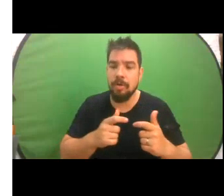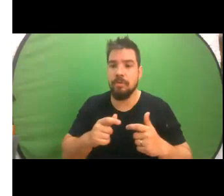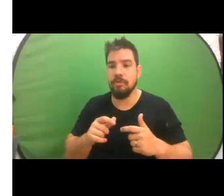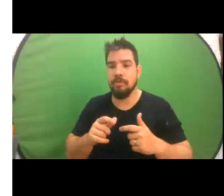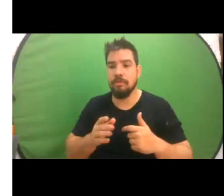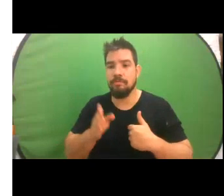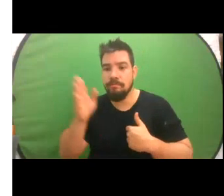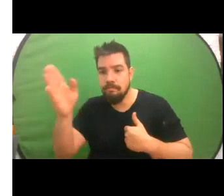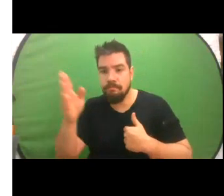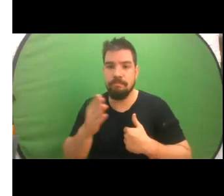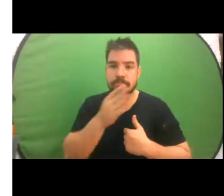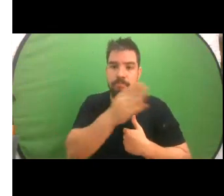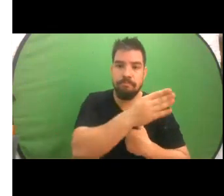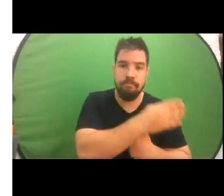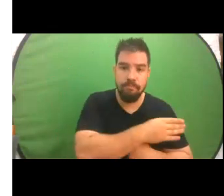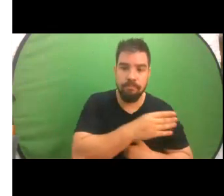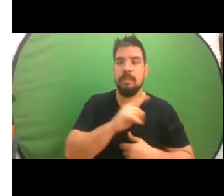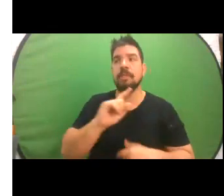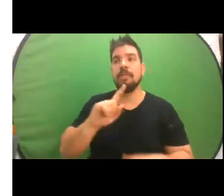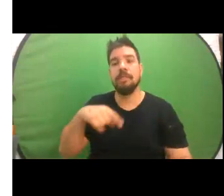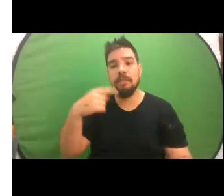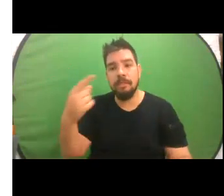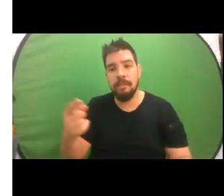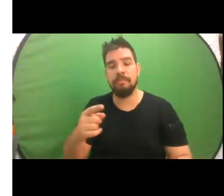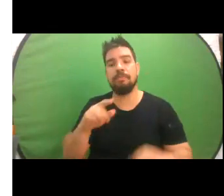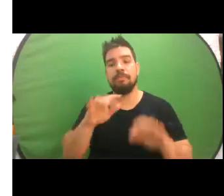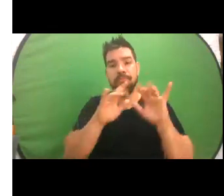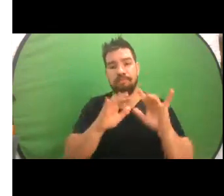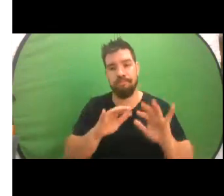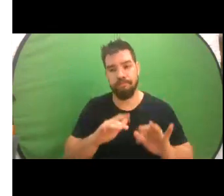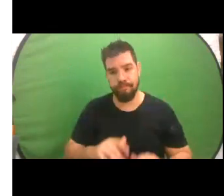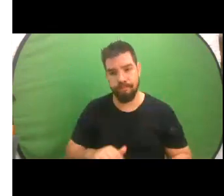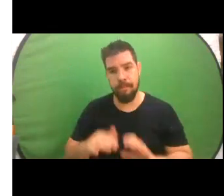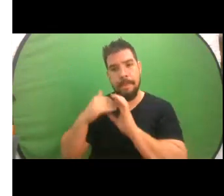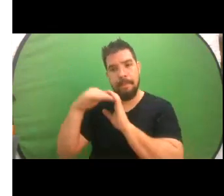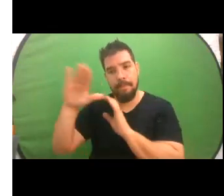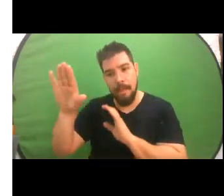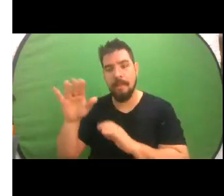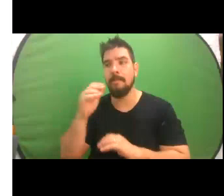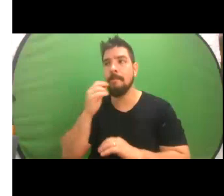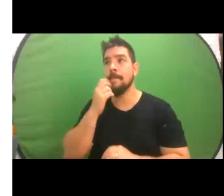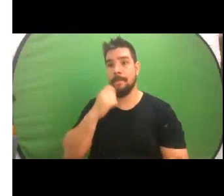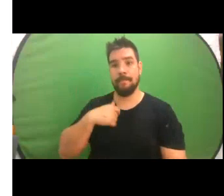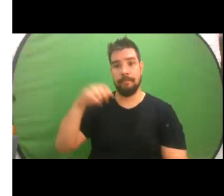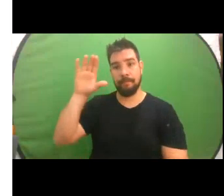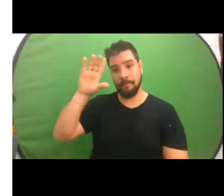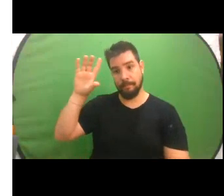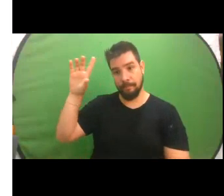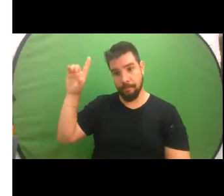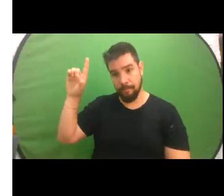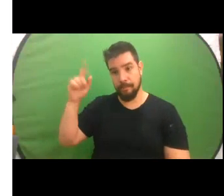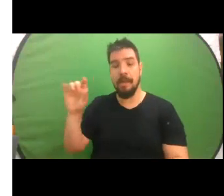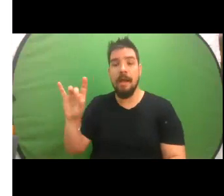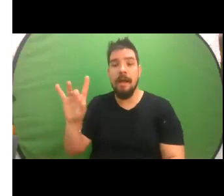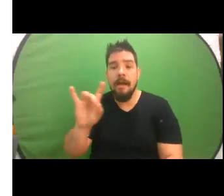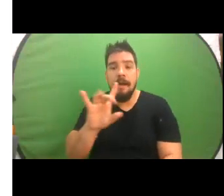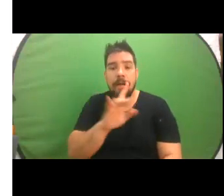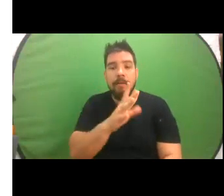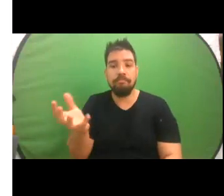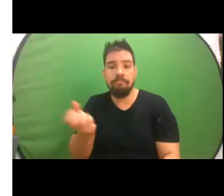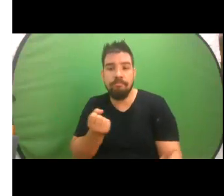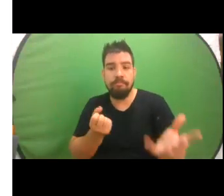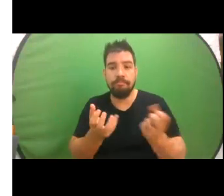vamos, e depois mandar tudo por escrito, né? Então, eu, na coordenação, eu tenho que receber isso tudo de todo mundo para encaminhar,